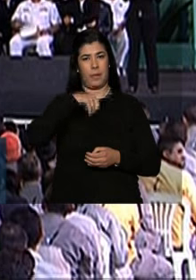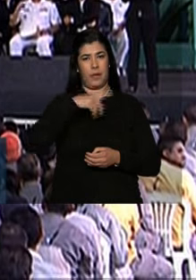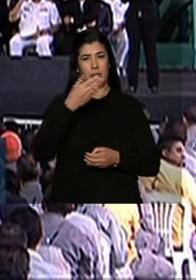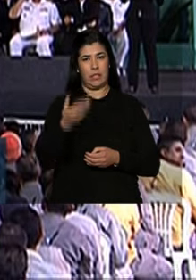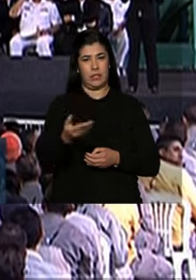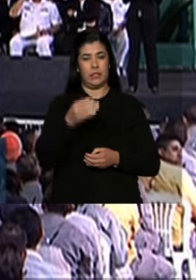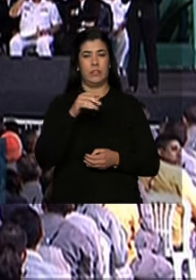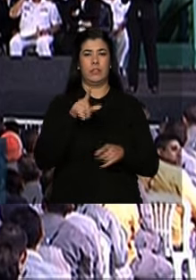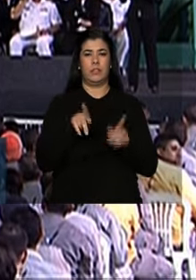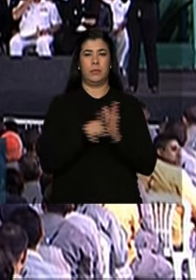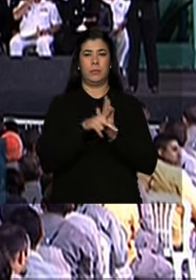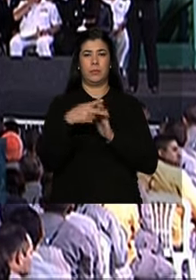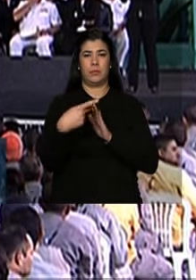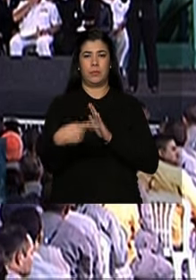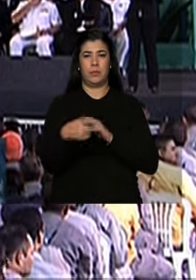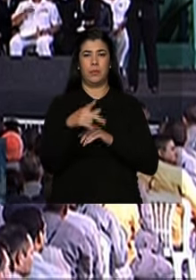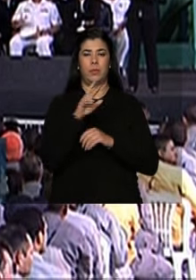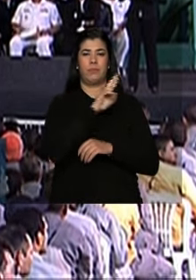do estaleiro.